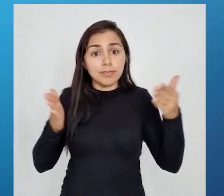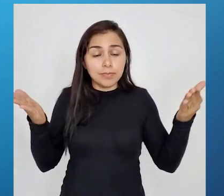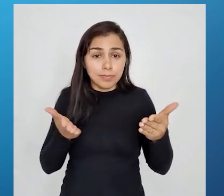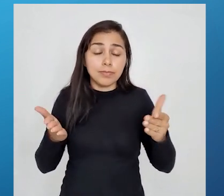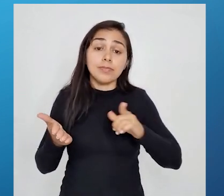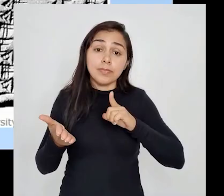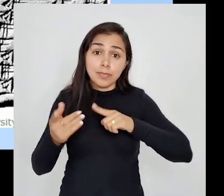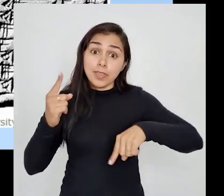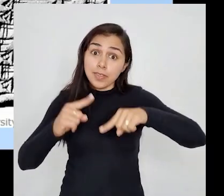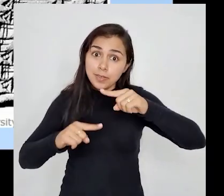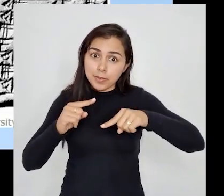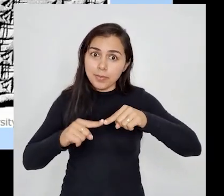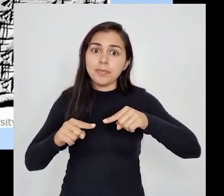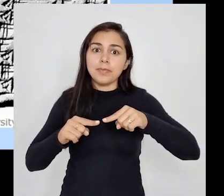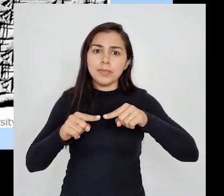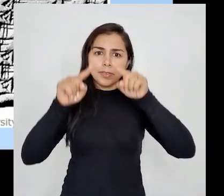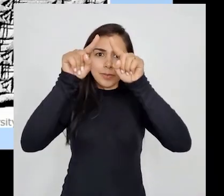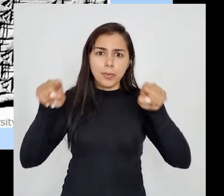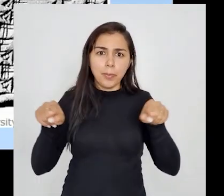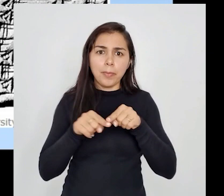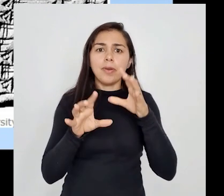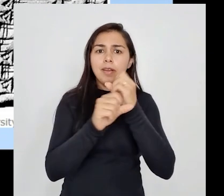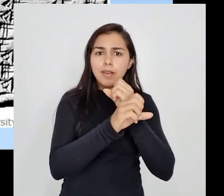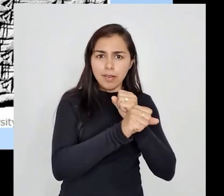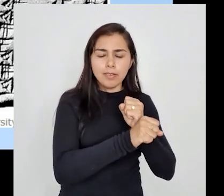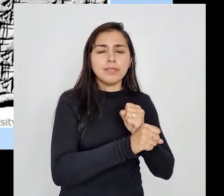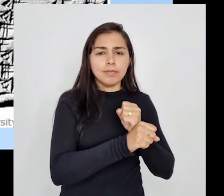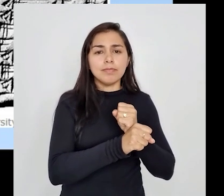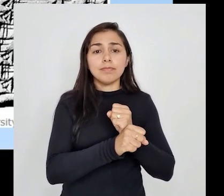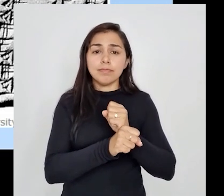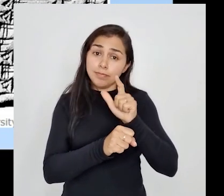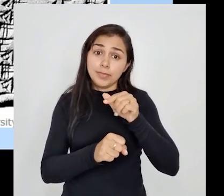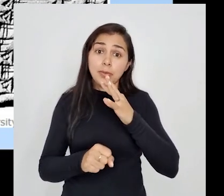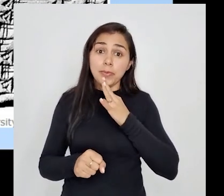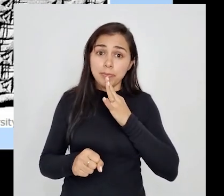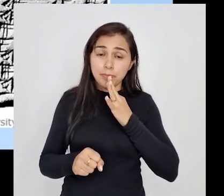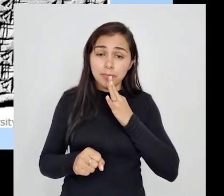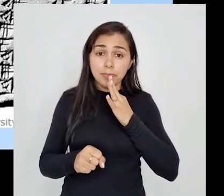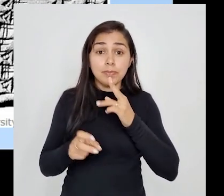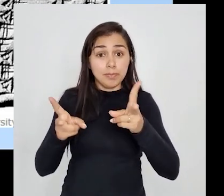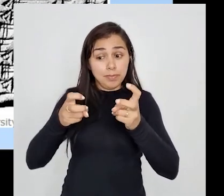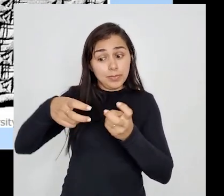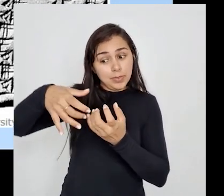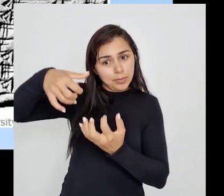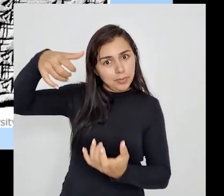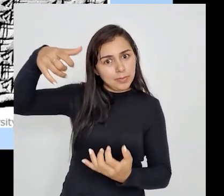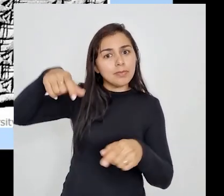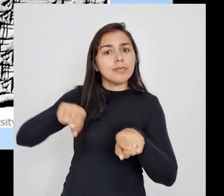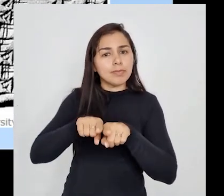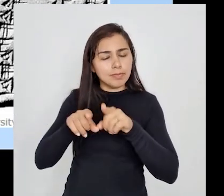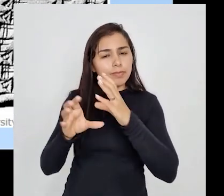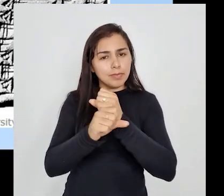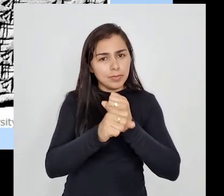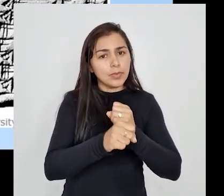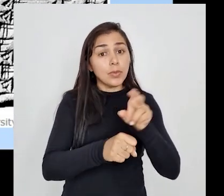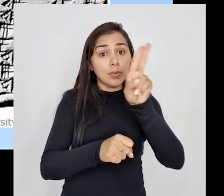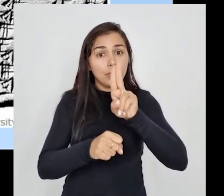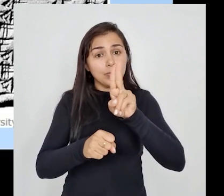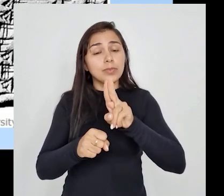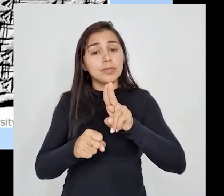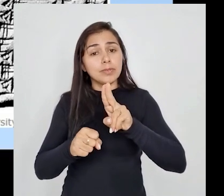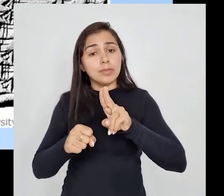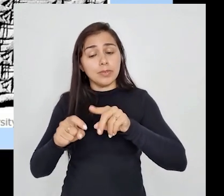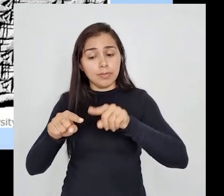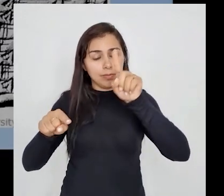de trigonometria. Então já é uma coisa aí, ó, bem conhecida, né? Aqui uma parte do papiro de Hind e aqui também a gente tem